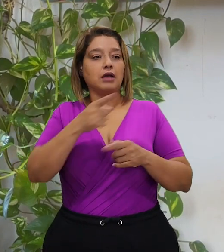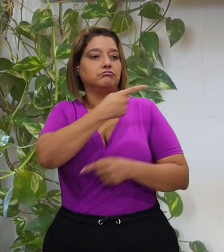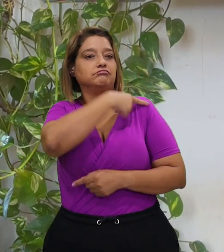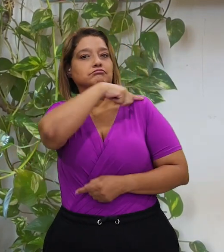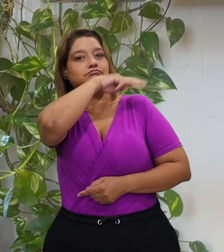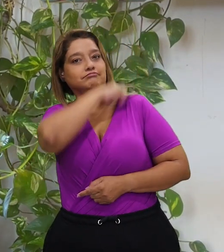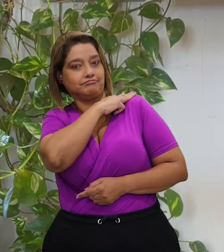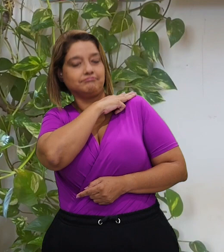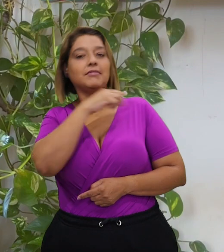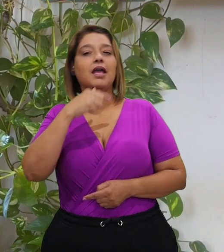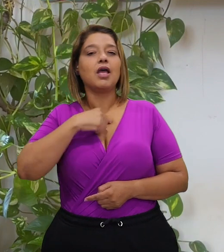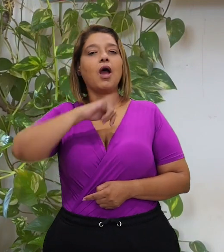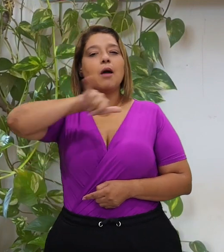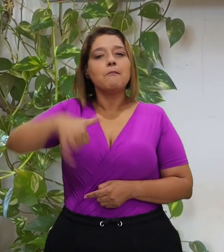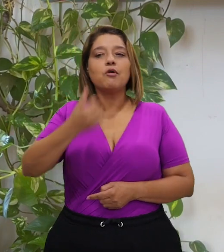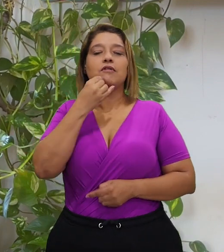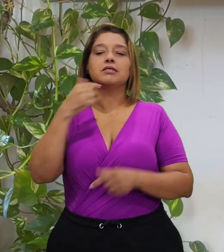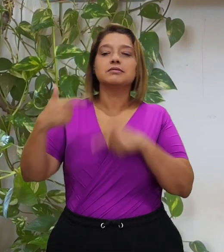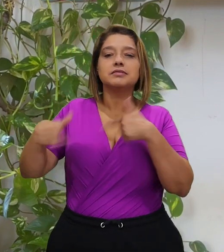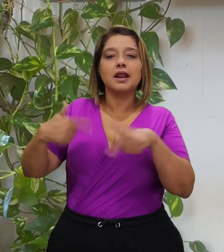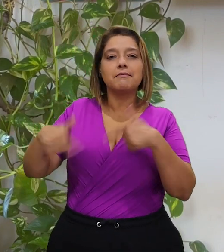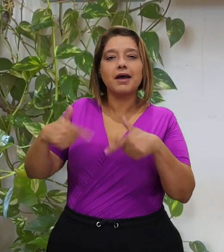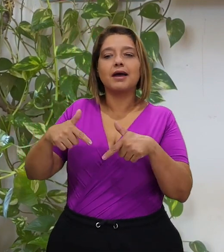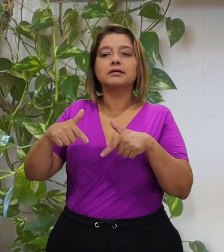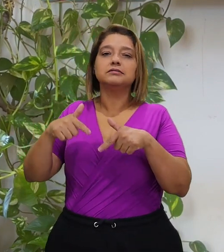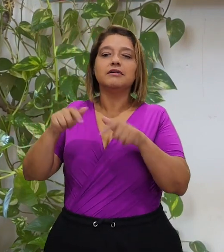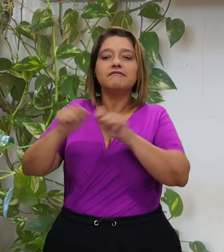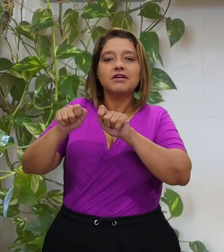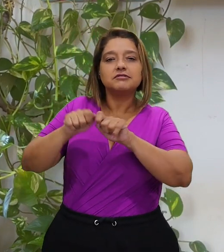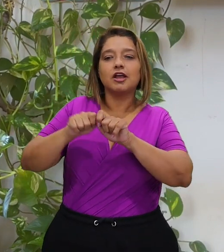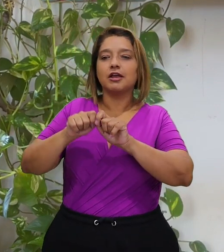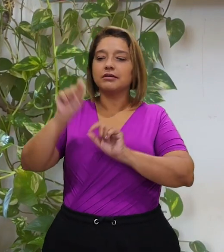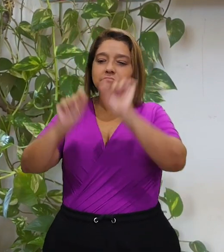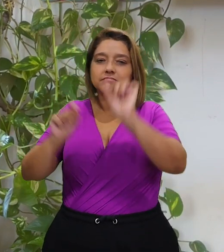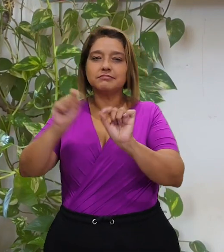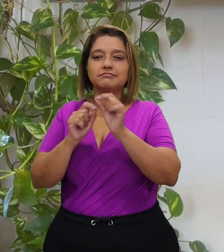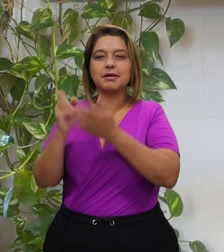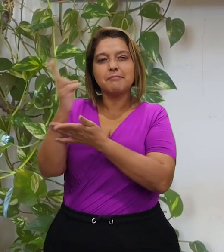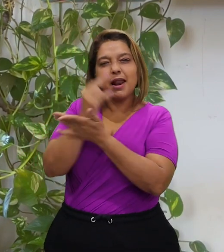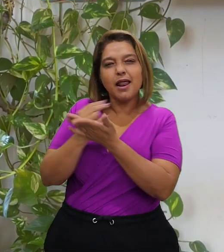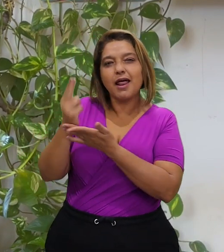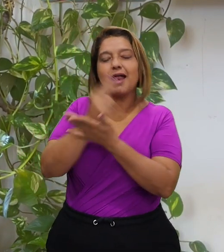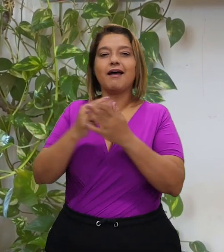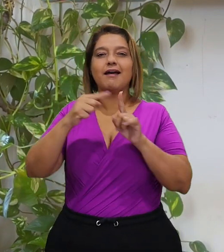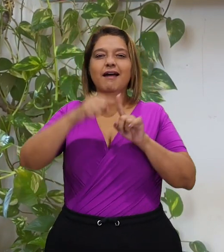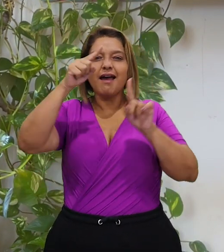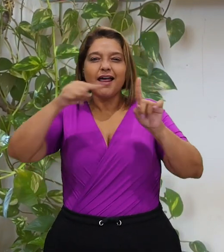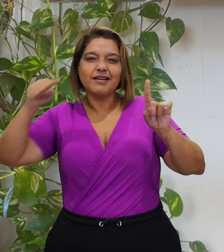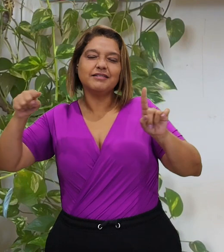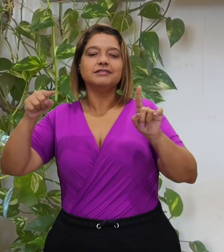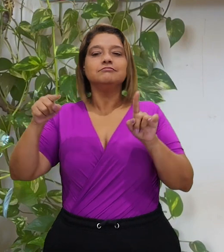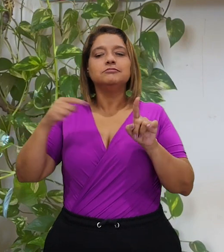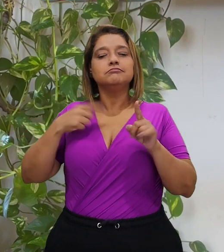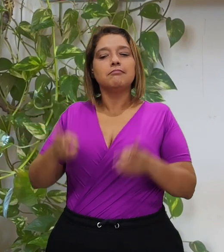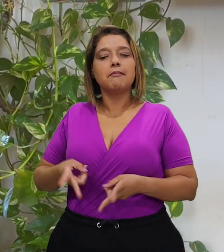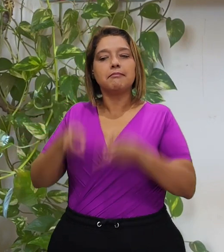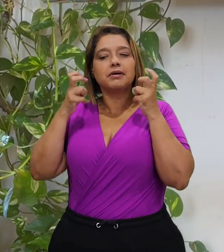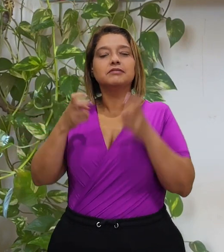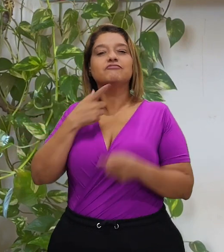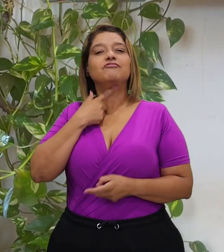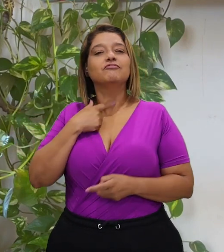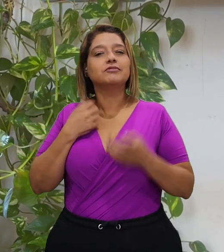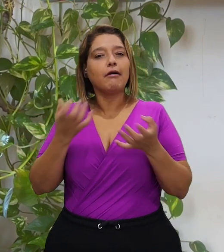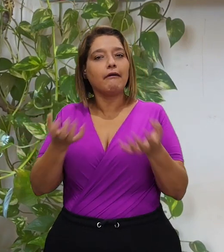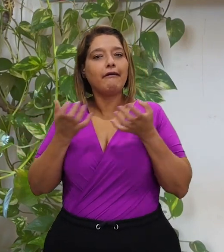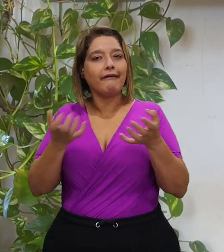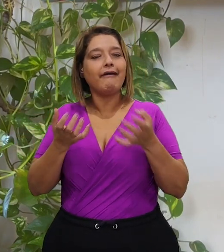eu estava no ensino médio. Eu comecei a fazer capas de trabalho bem desenhadas, com grafite, e aquilo ali me